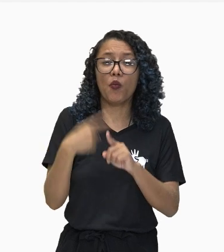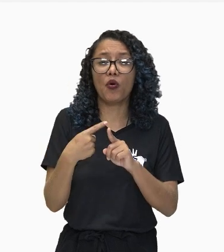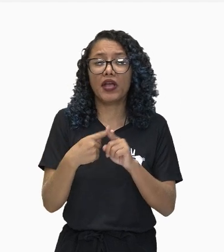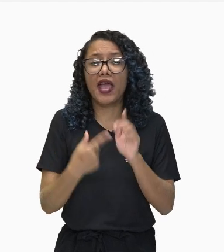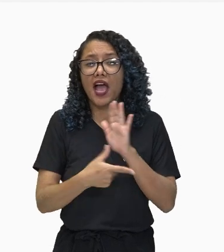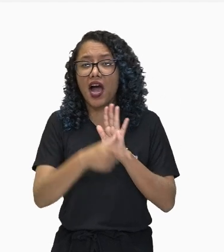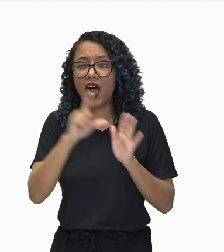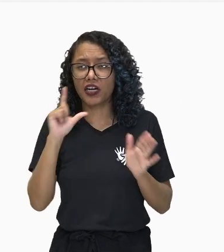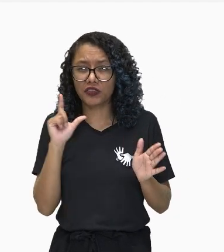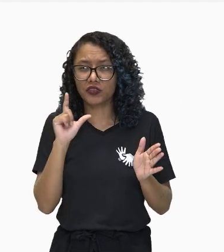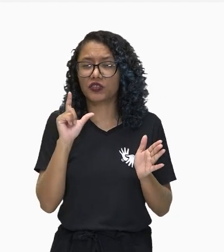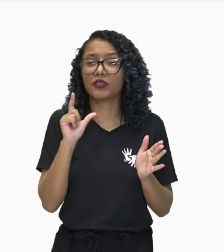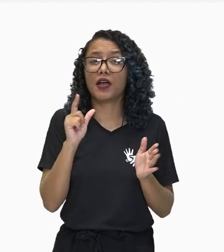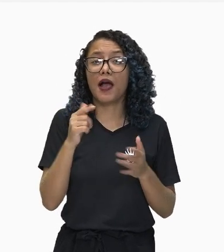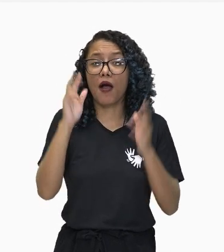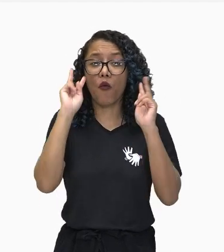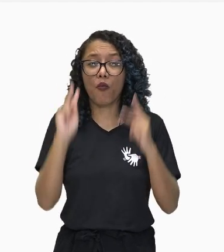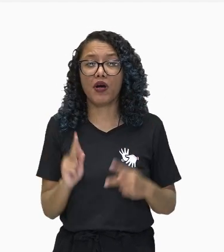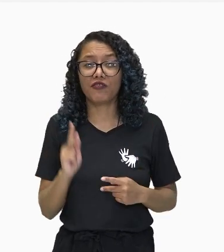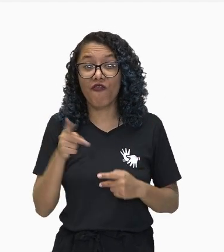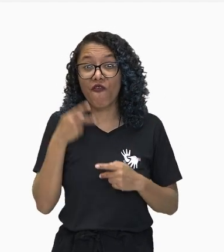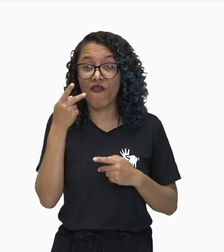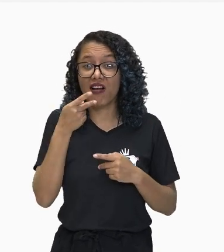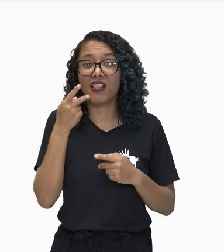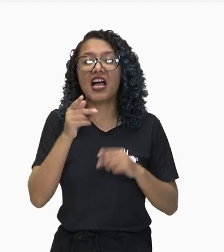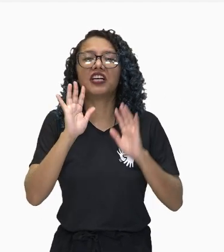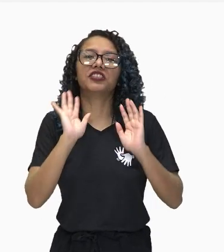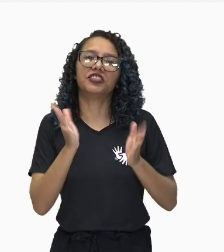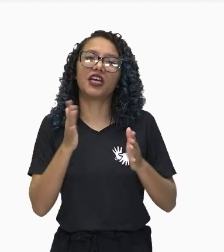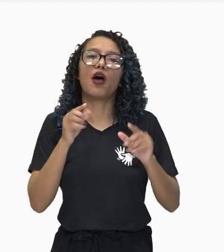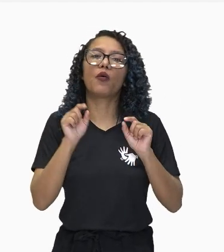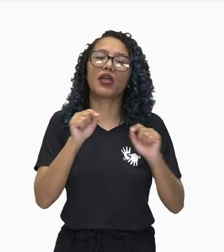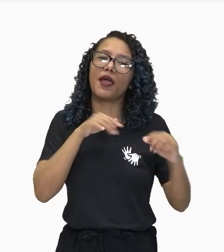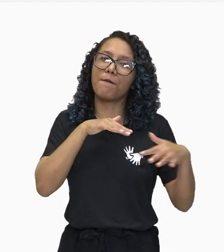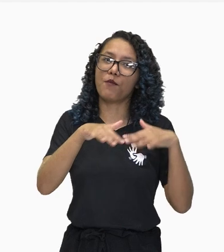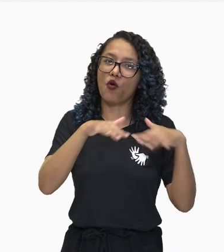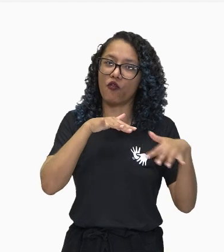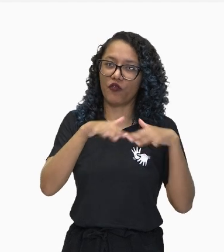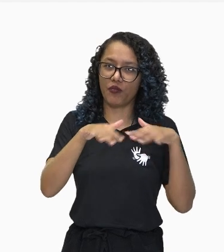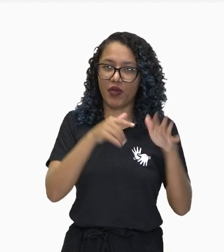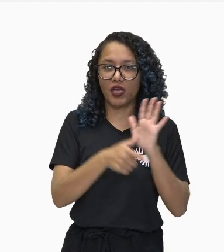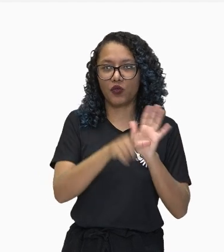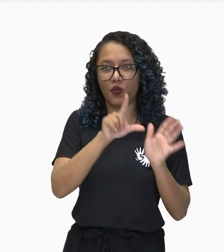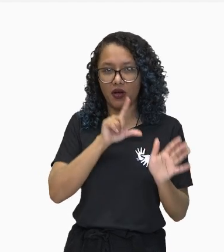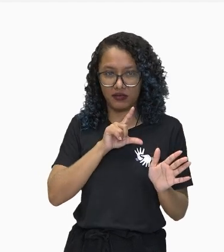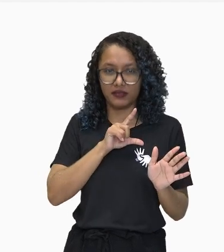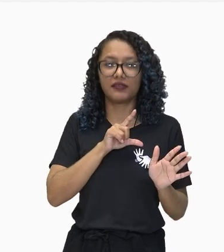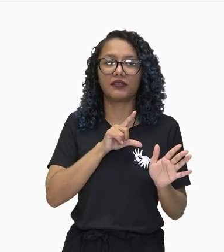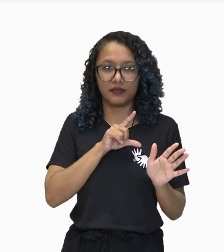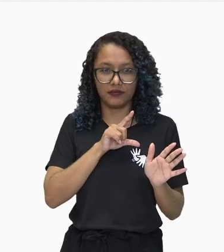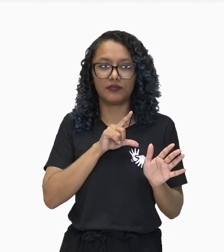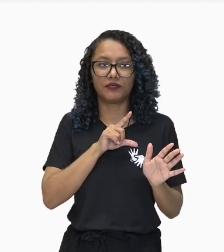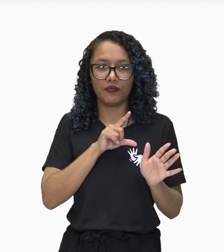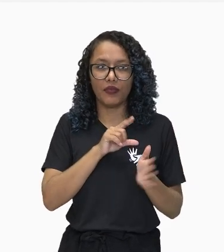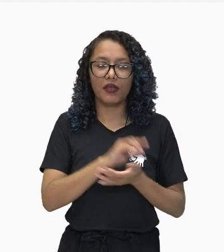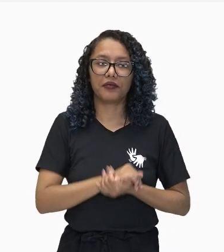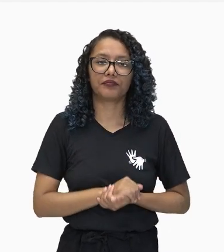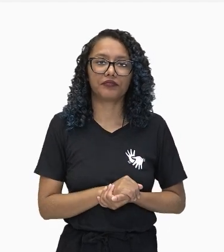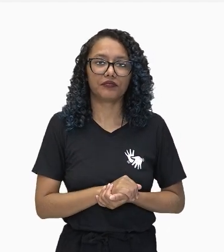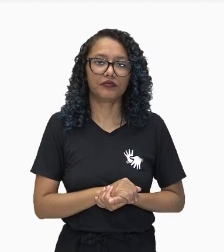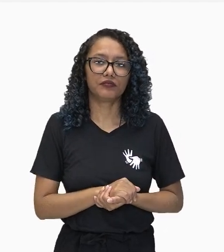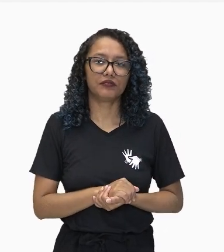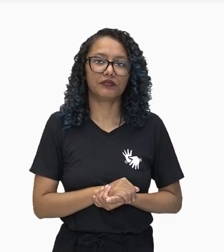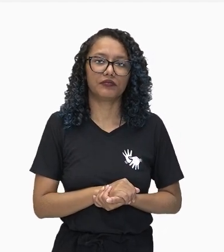a falar, ele realizou movimentos. Nós somos movimento e a vida é movimento. Então o início da dança está